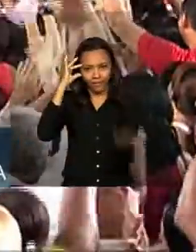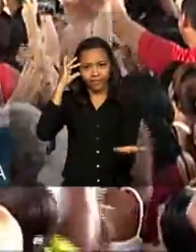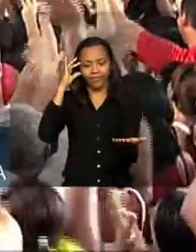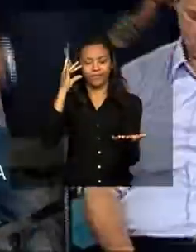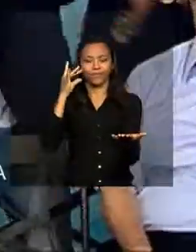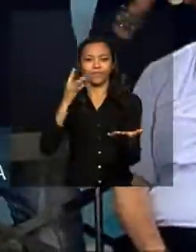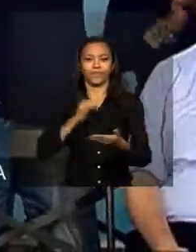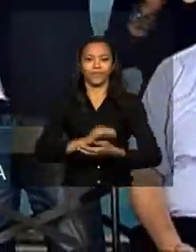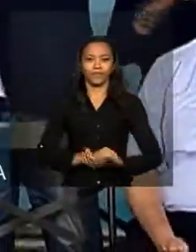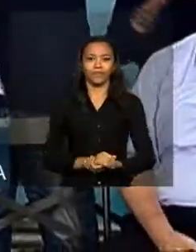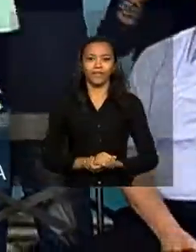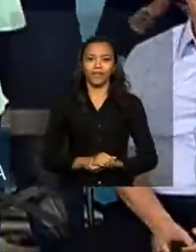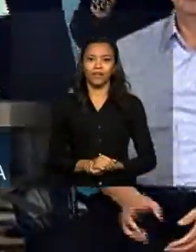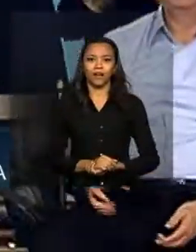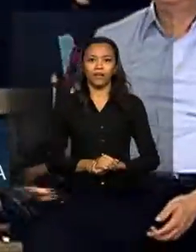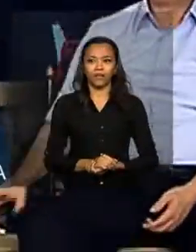Dilma Rousseff!